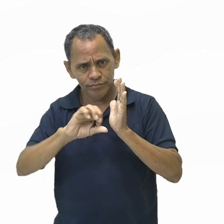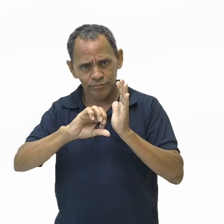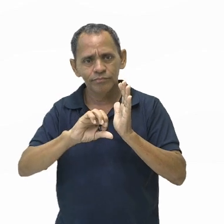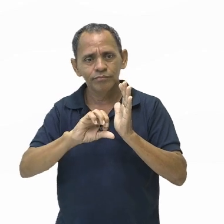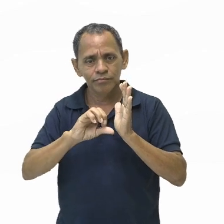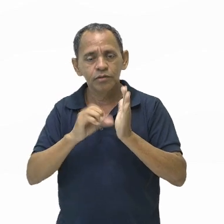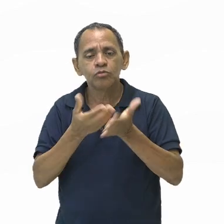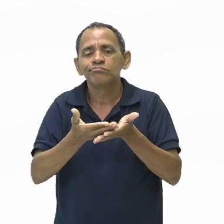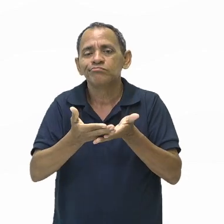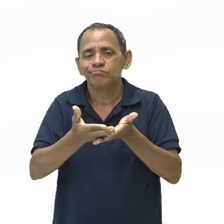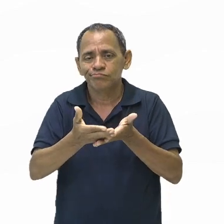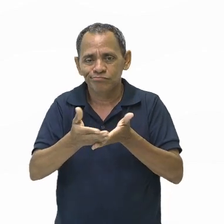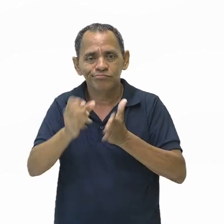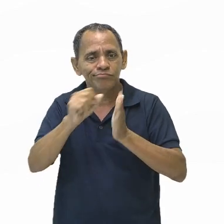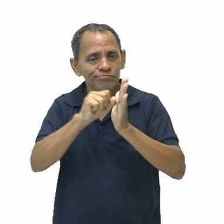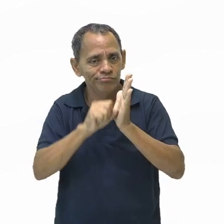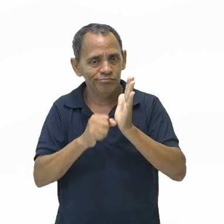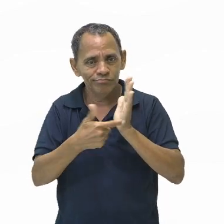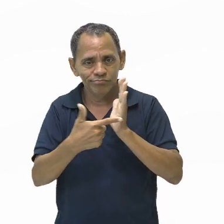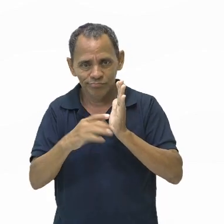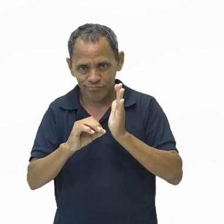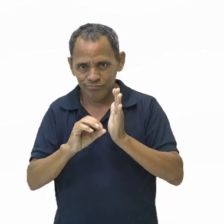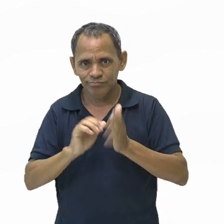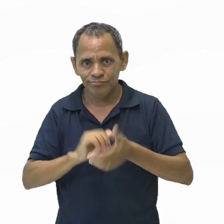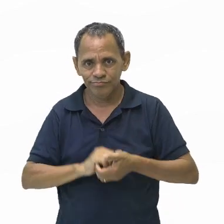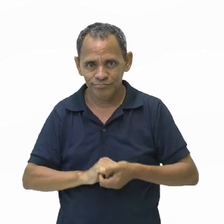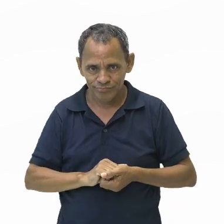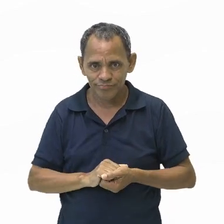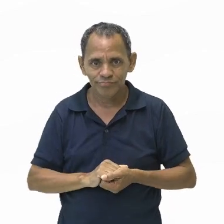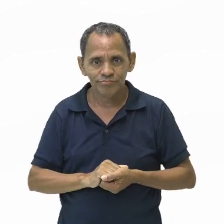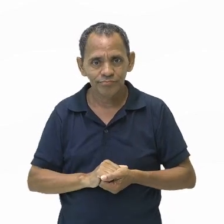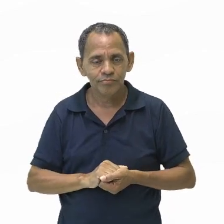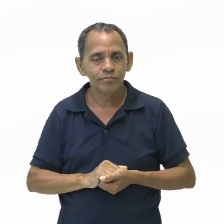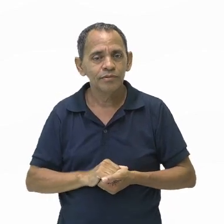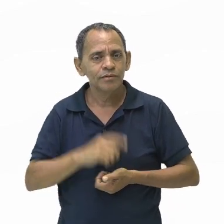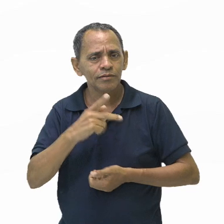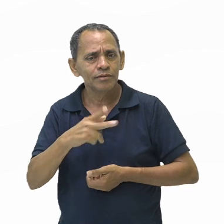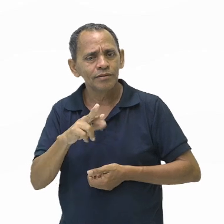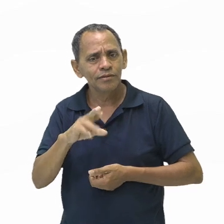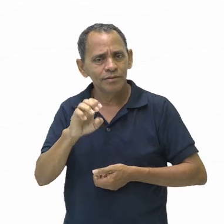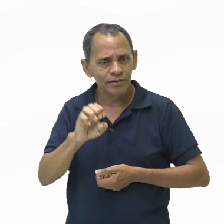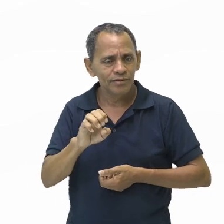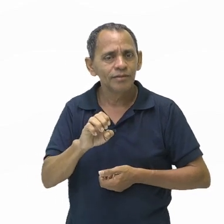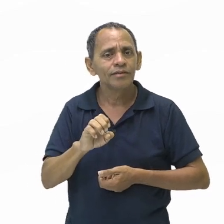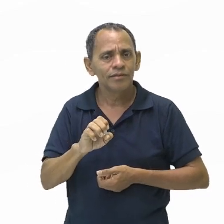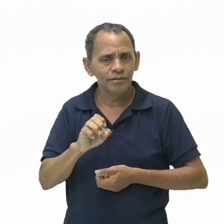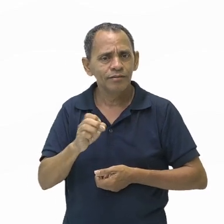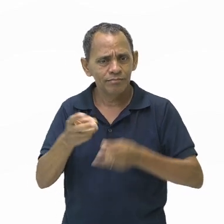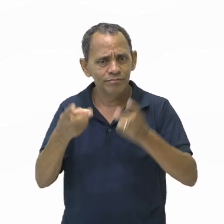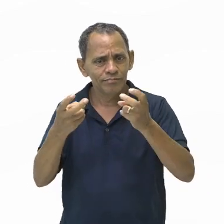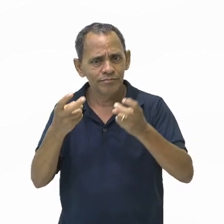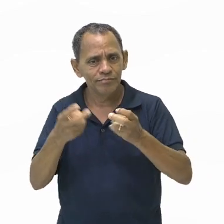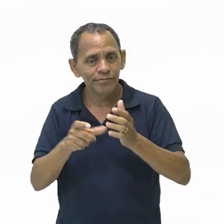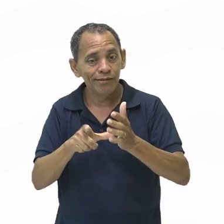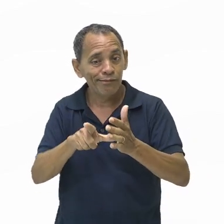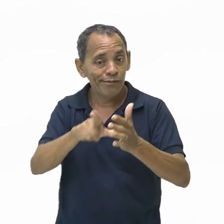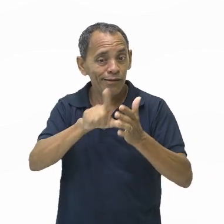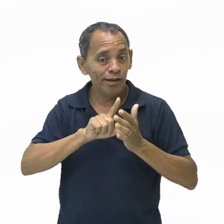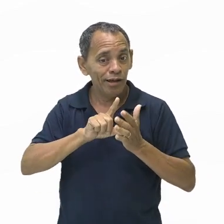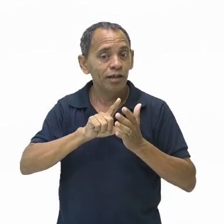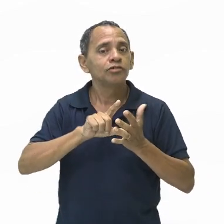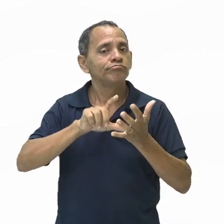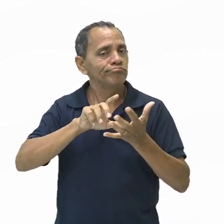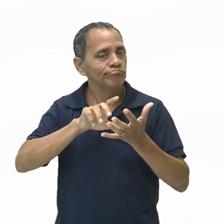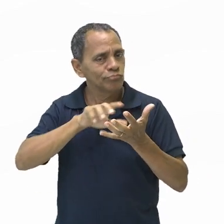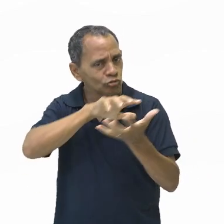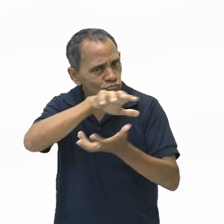e início do século XX. Já está falando algo que vem antes do movimento mesmo,